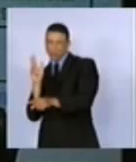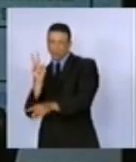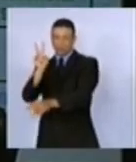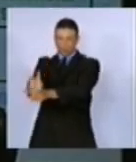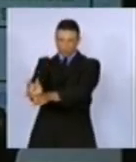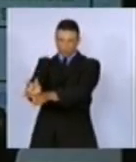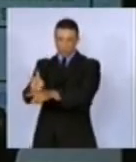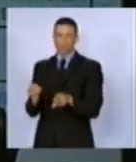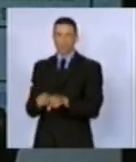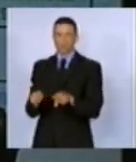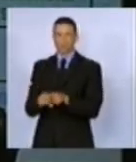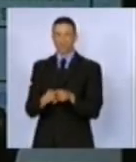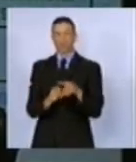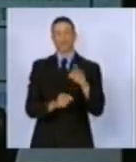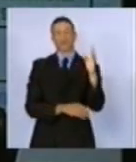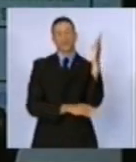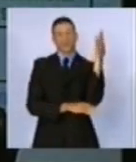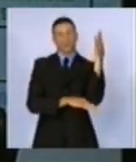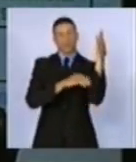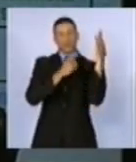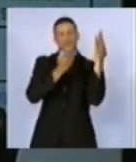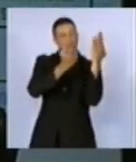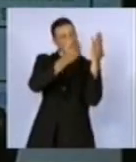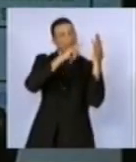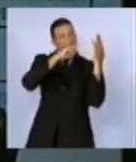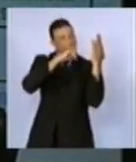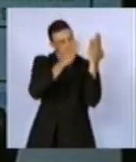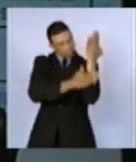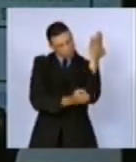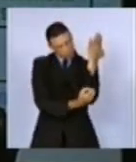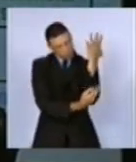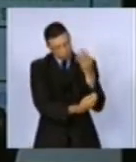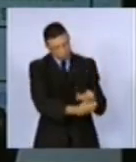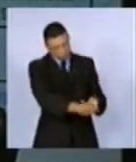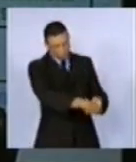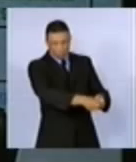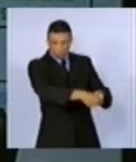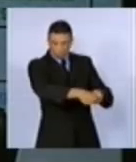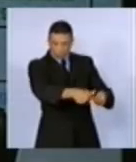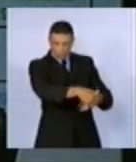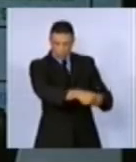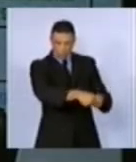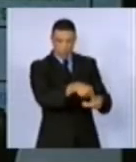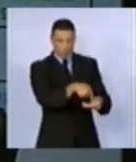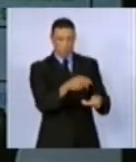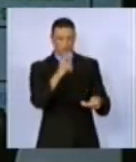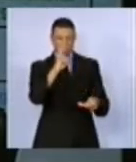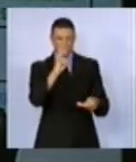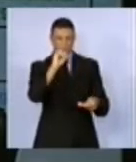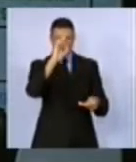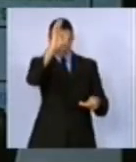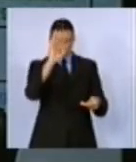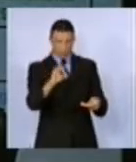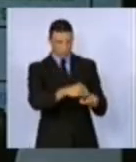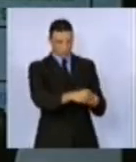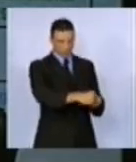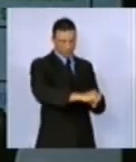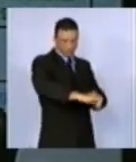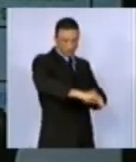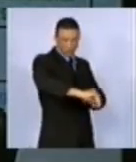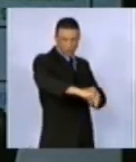questão da Palha que hoje tá ficando no solo que tem um potencial de geração de energia muito grande se a gente pegasse 50% da Palha que fica no solo